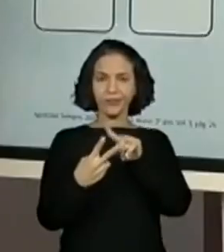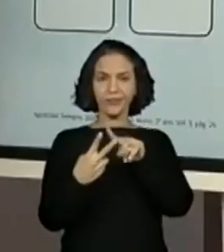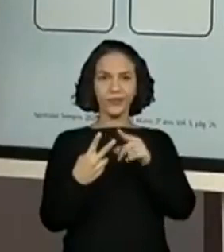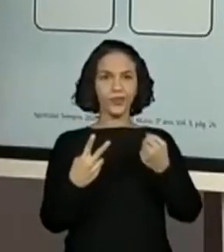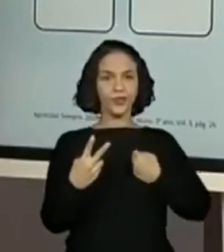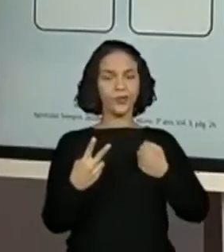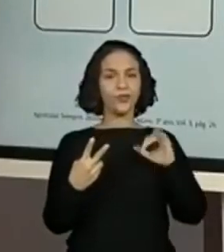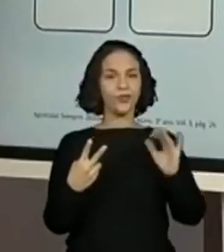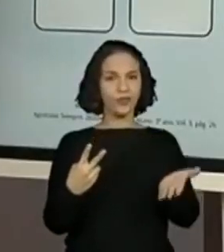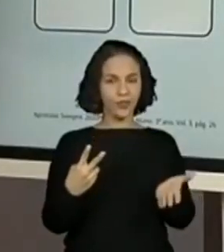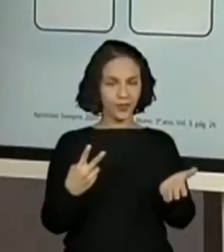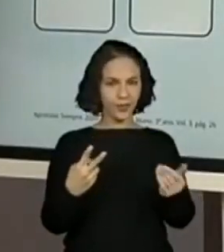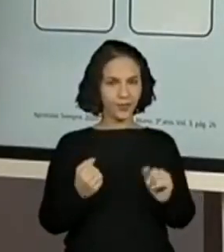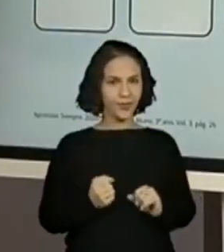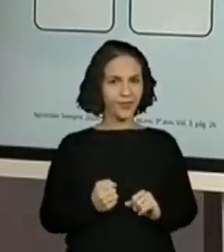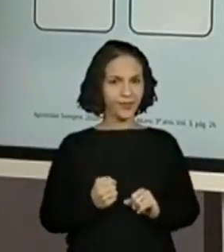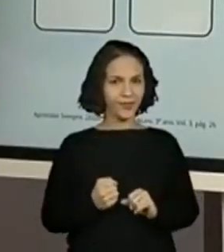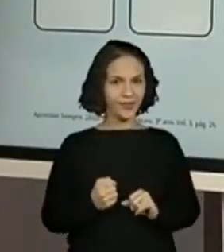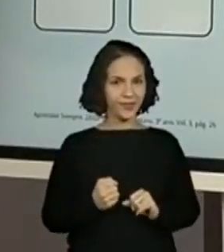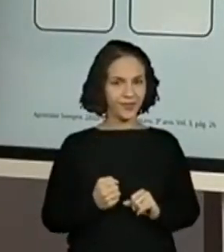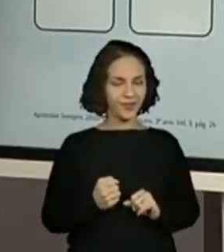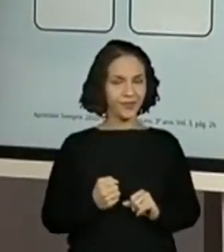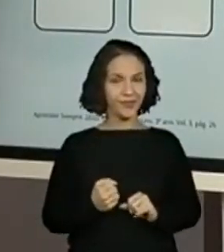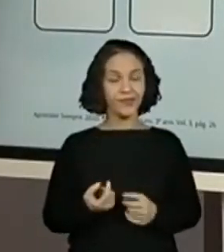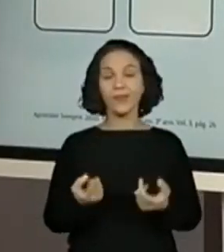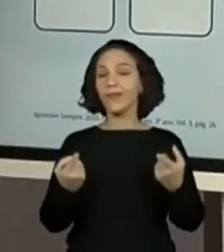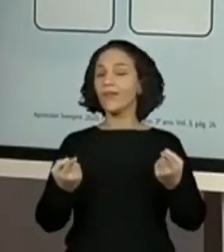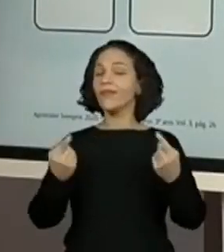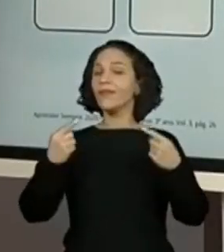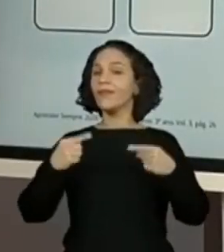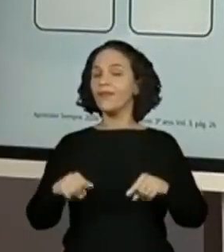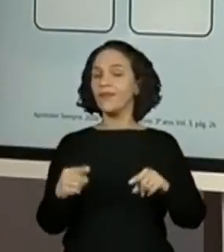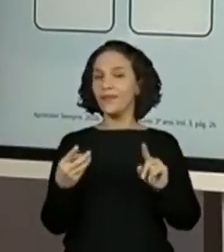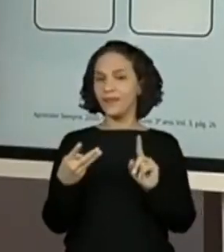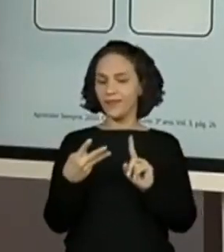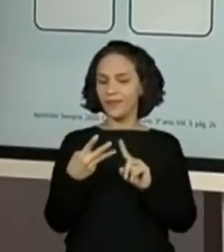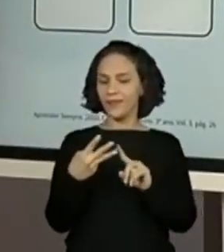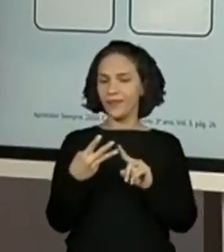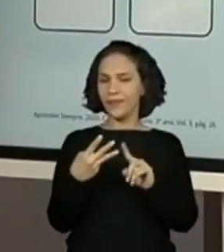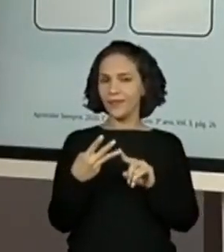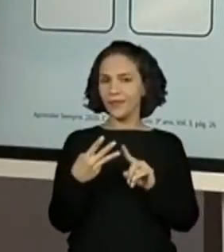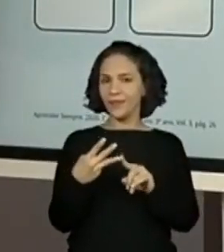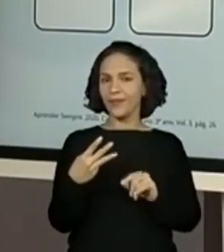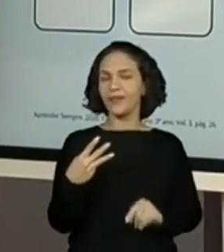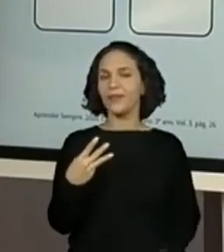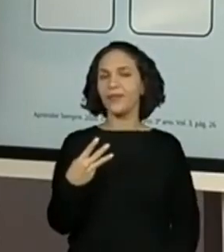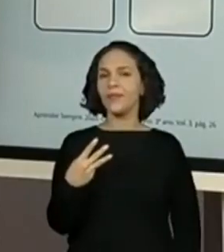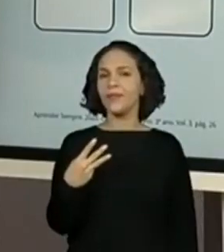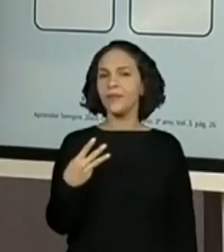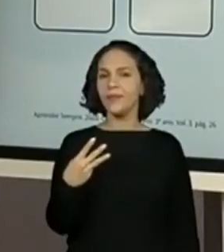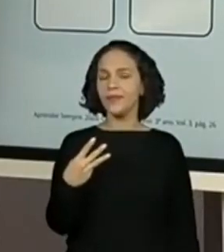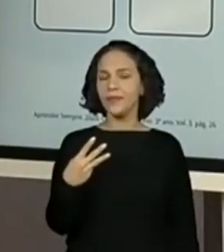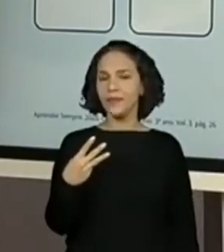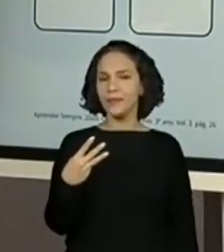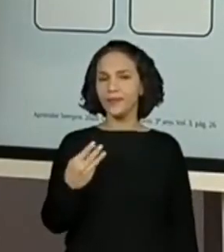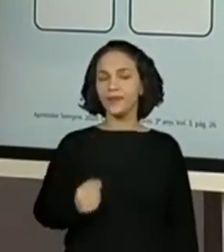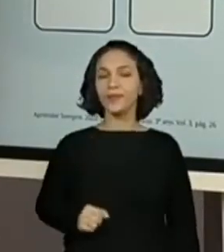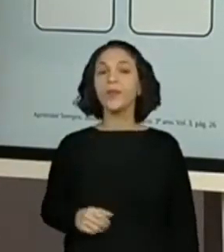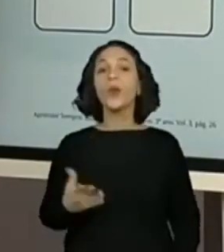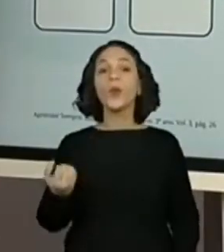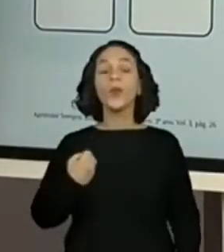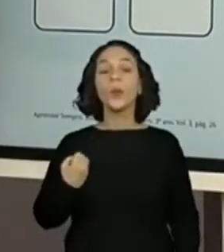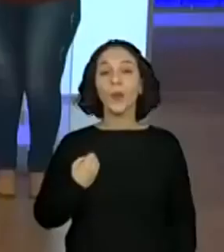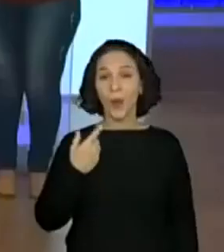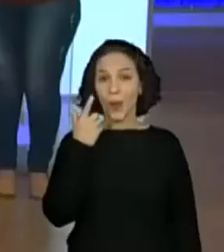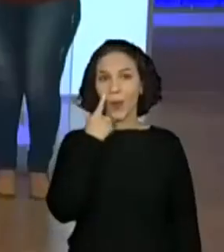números aí, o 197 e o 2030. Vou para o terceiro número agora, tá? Que é, que